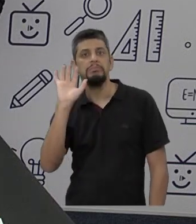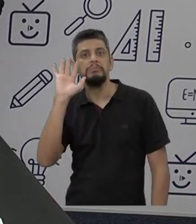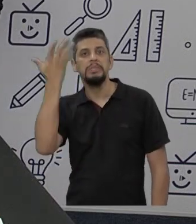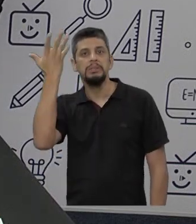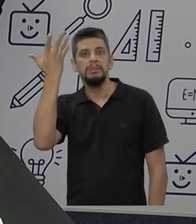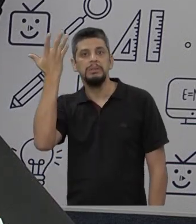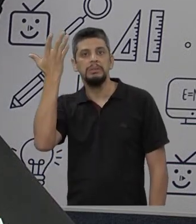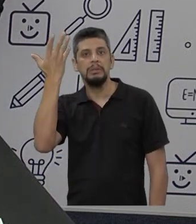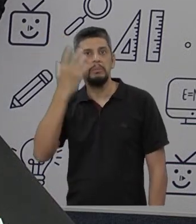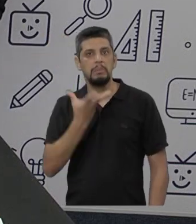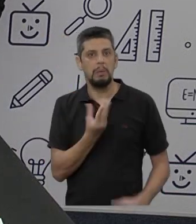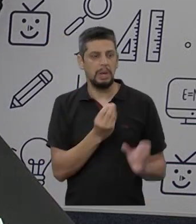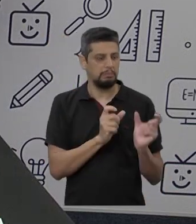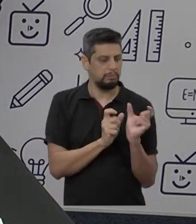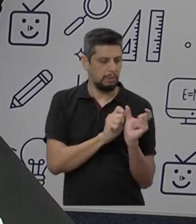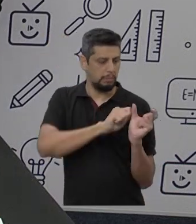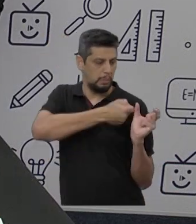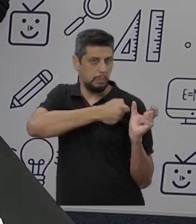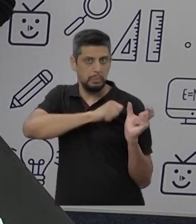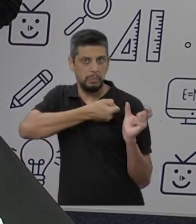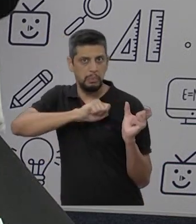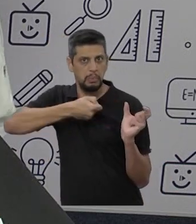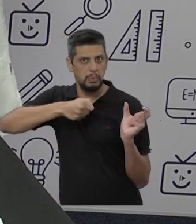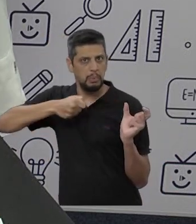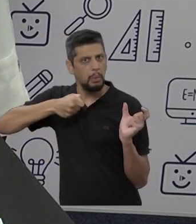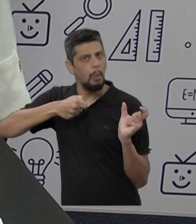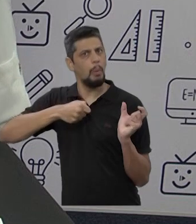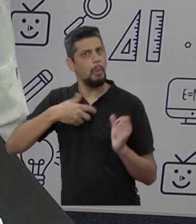acontecimento. É uma super palavra, né?